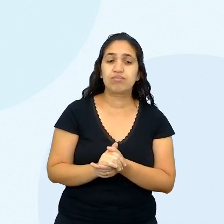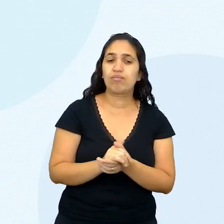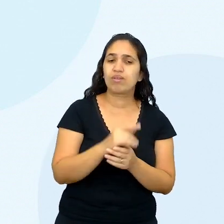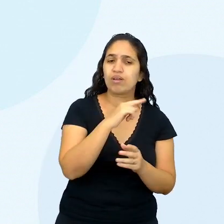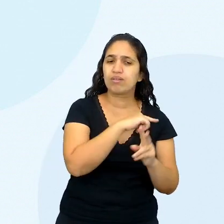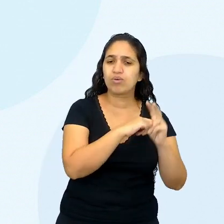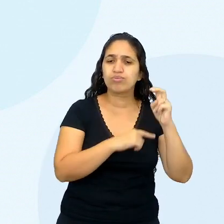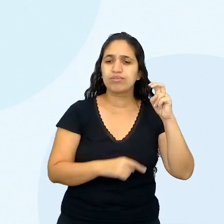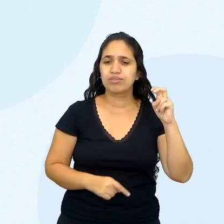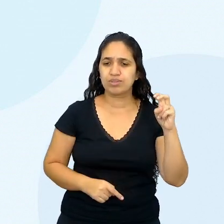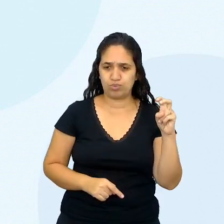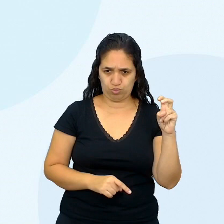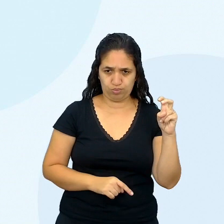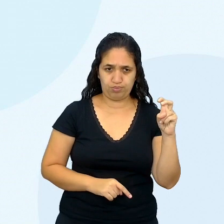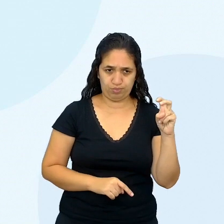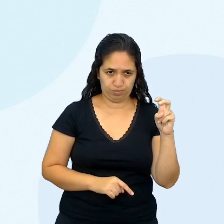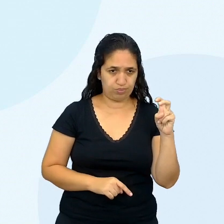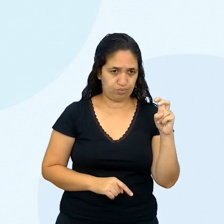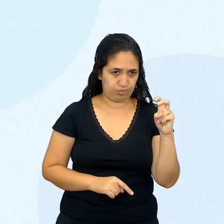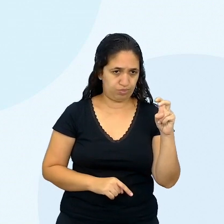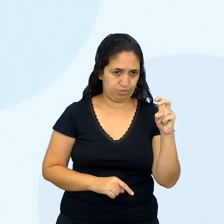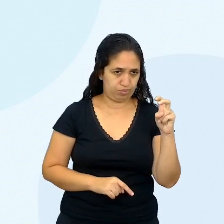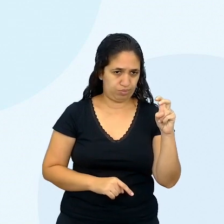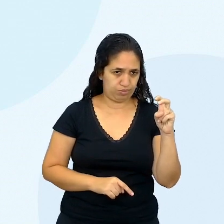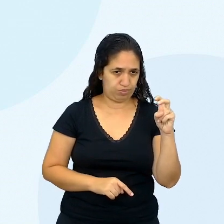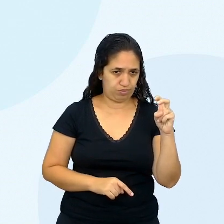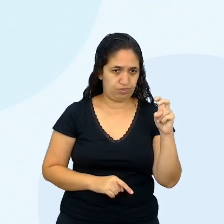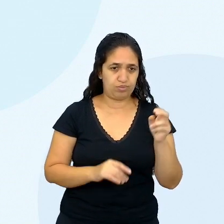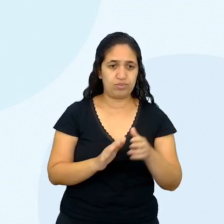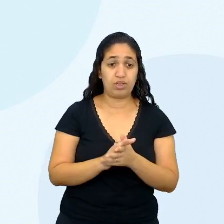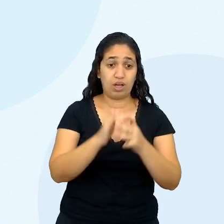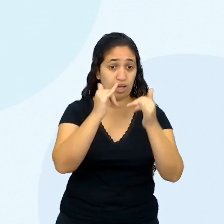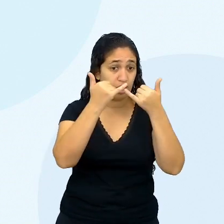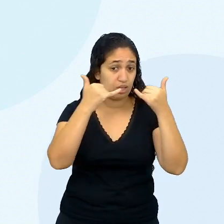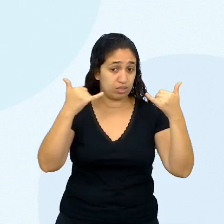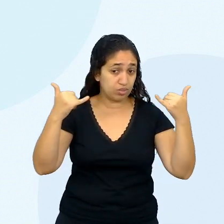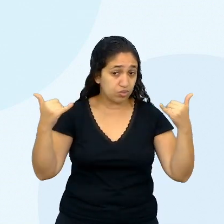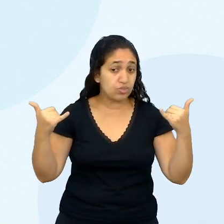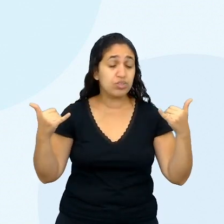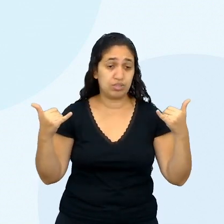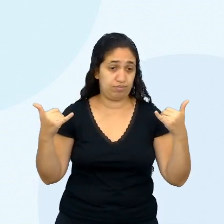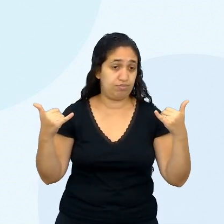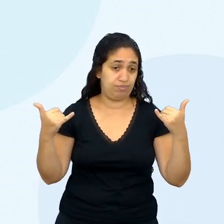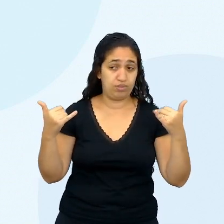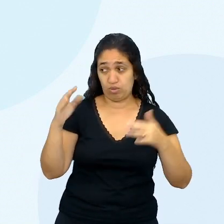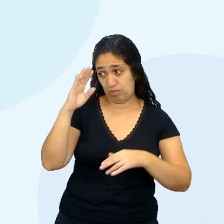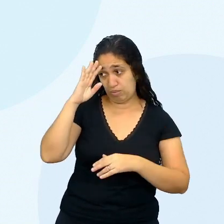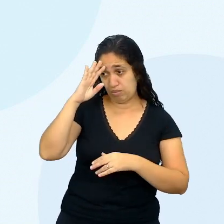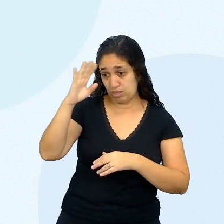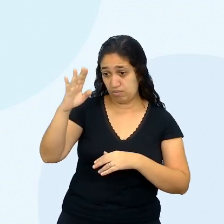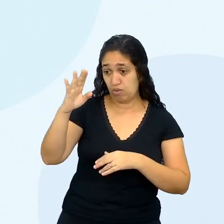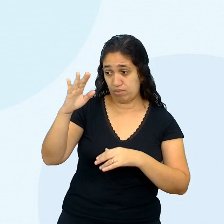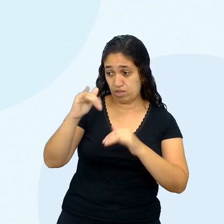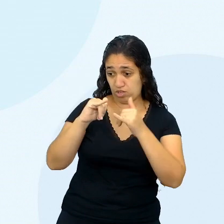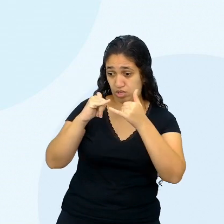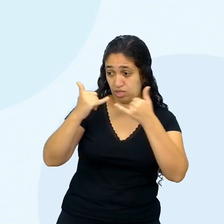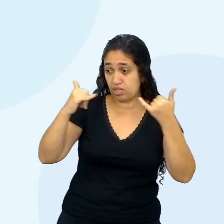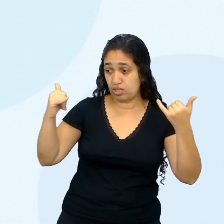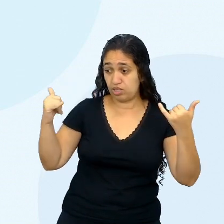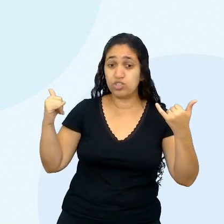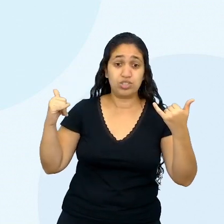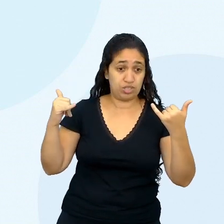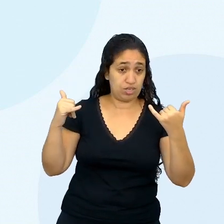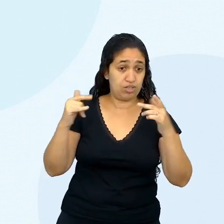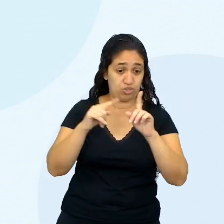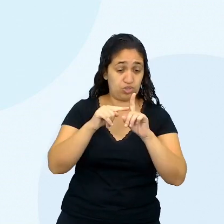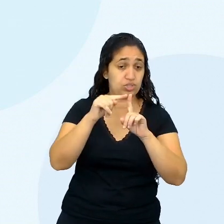em cinco categorias, cinco fontes. Obtenção de energia, e a gente fala principalmente nas termoelétricas, né, que